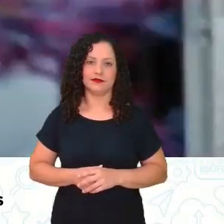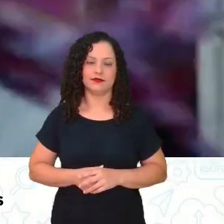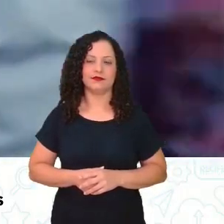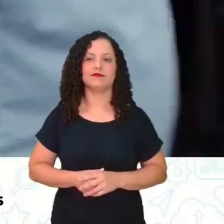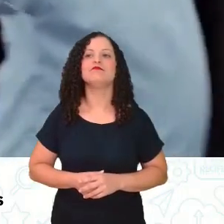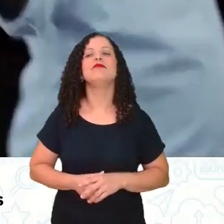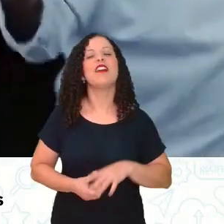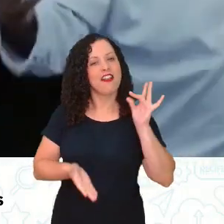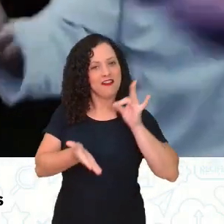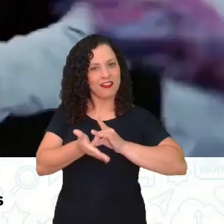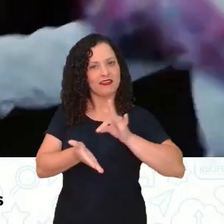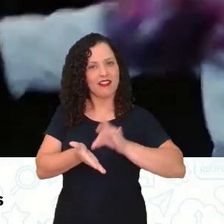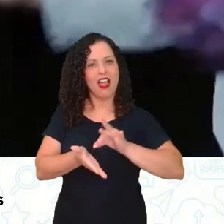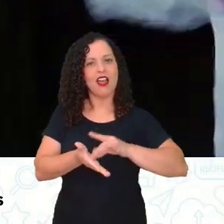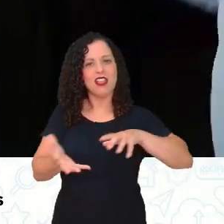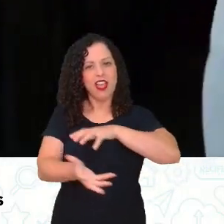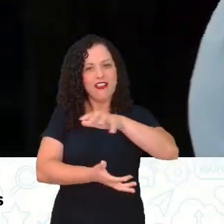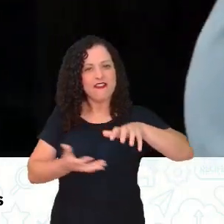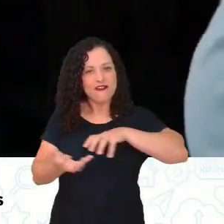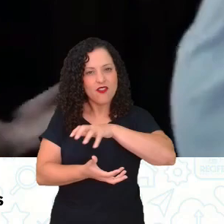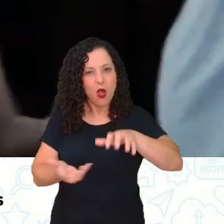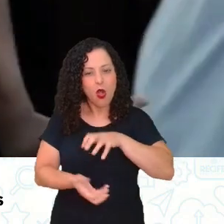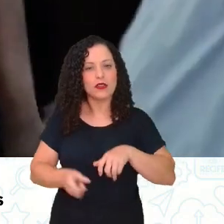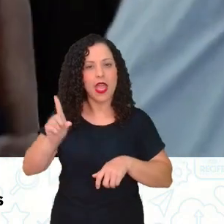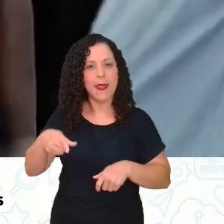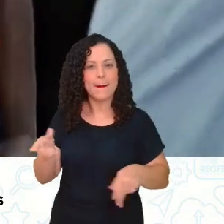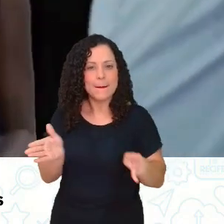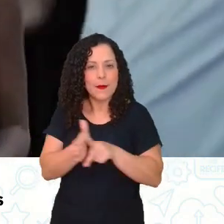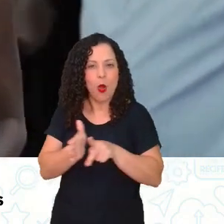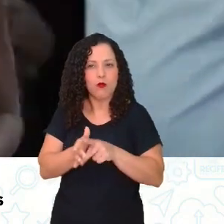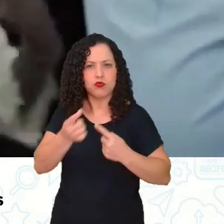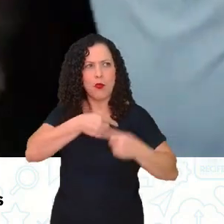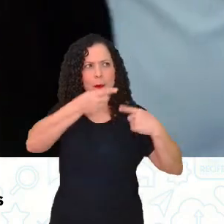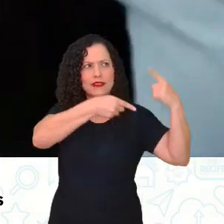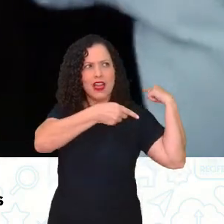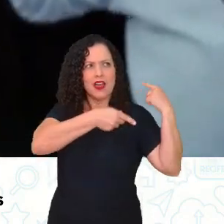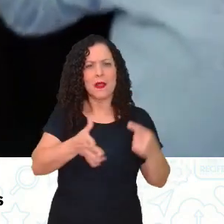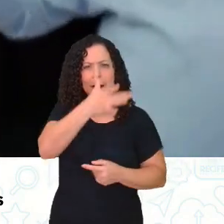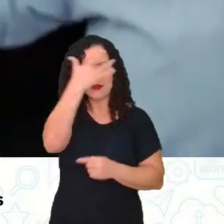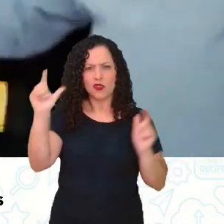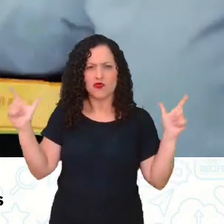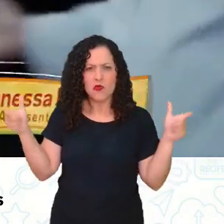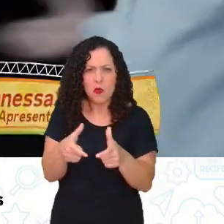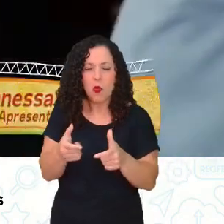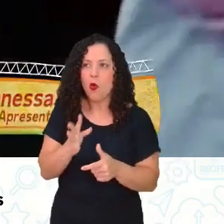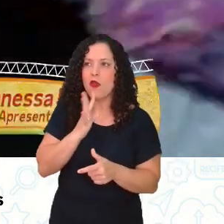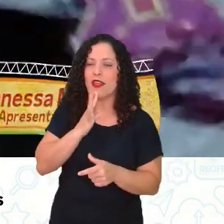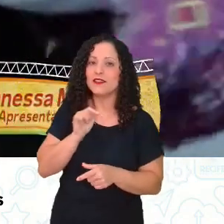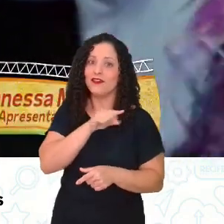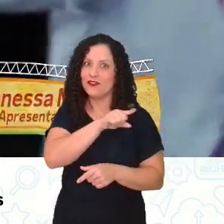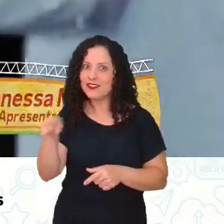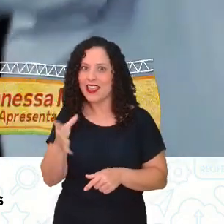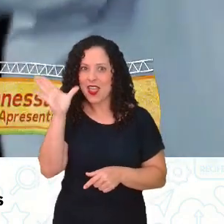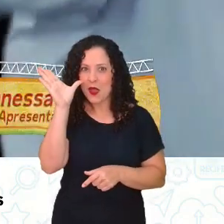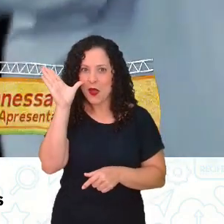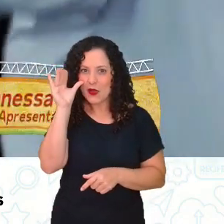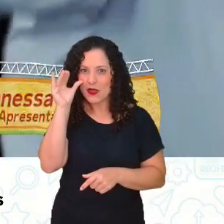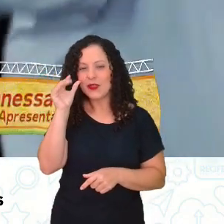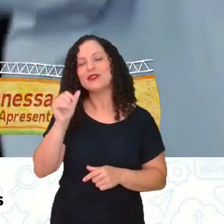Pois é, a revolta dos malês é uma parte do nosso passado que pouca gente conhece. Aposto que você ficou curioso para saber